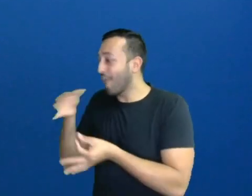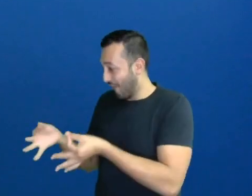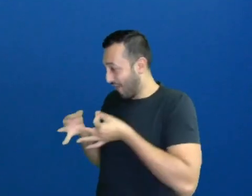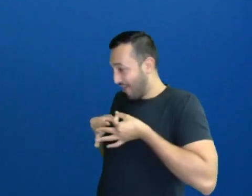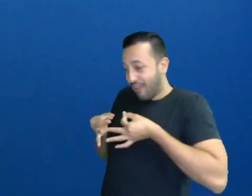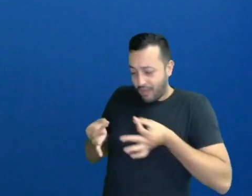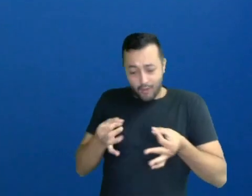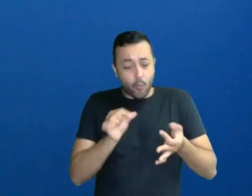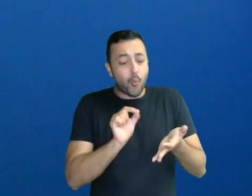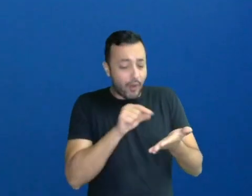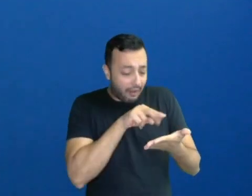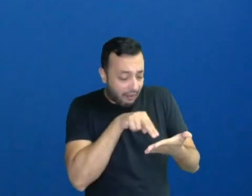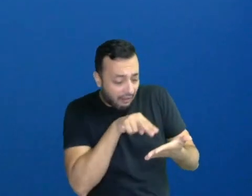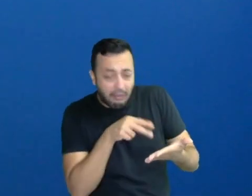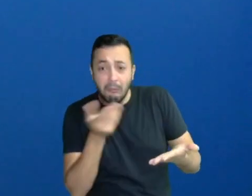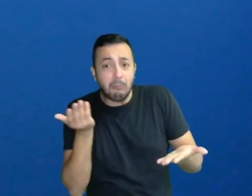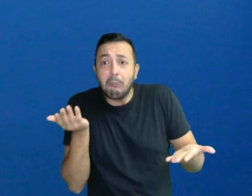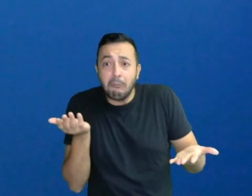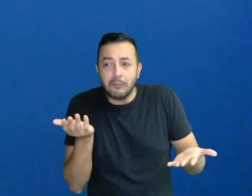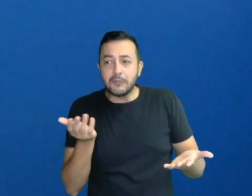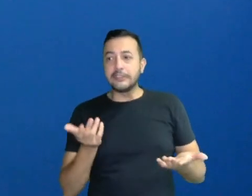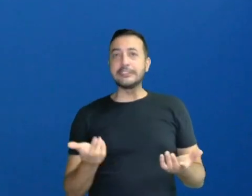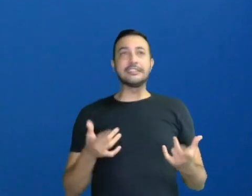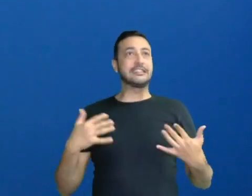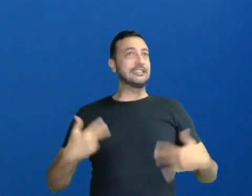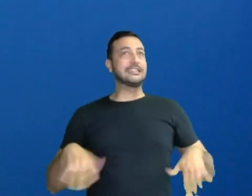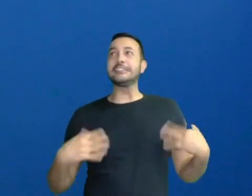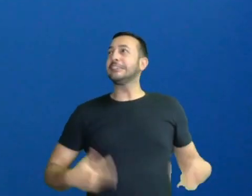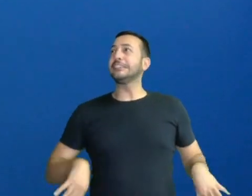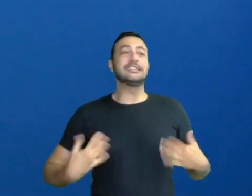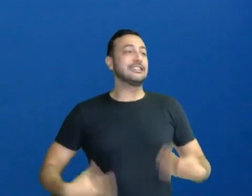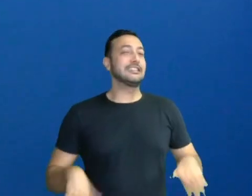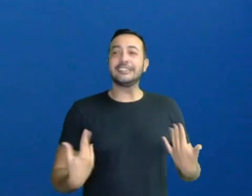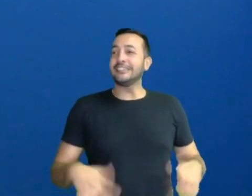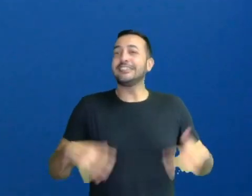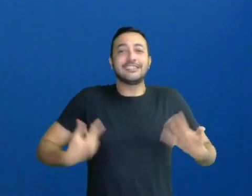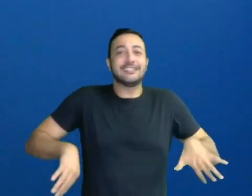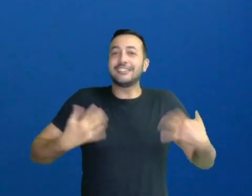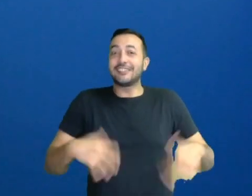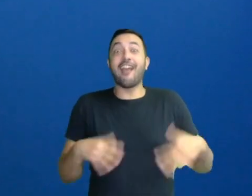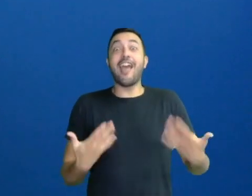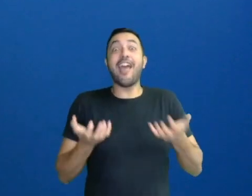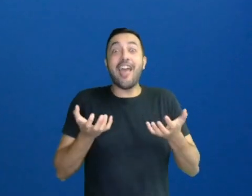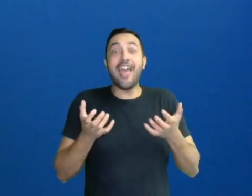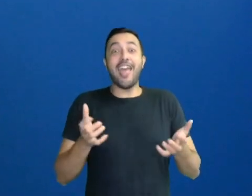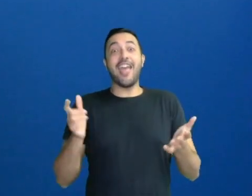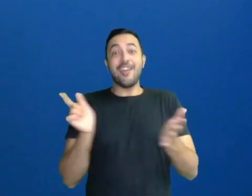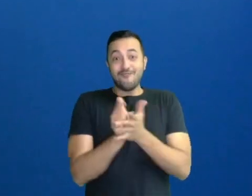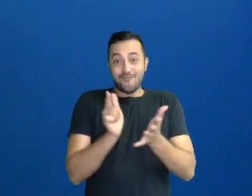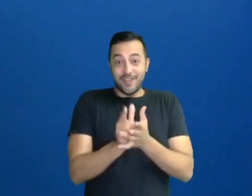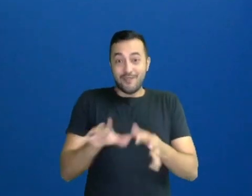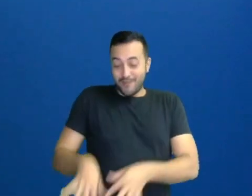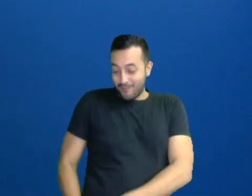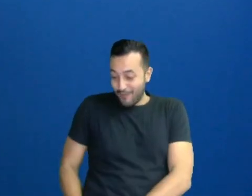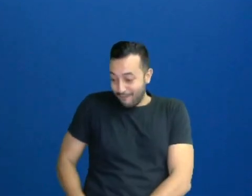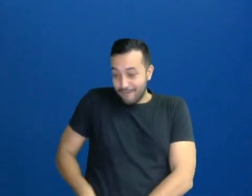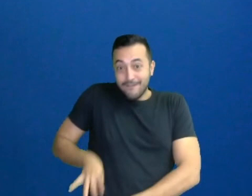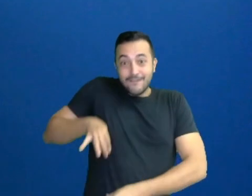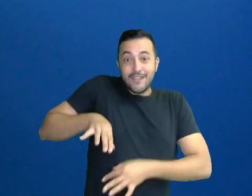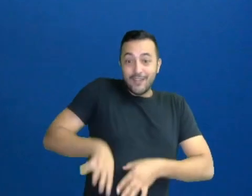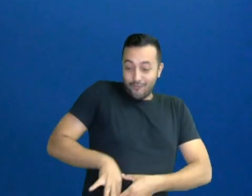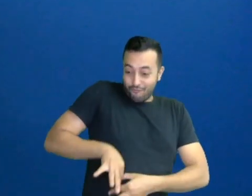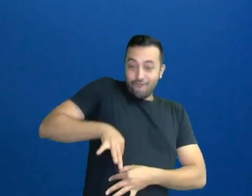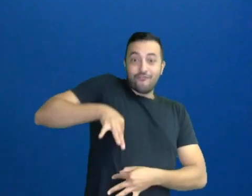mandou ele entregar e aí ele começou a ficar com os dedos coçando para tirar o bilhete de dentro do